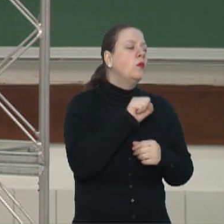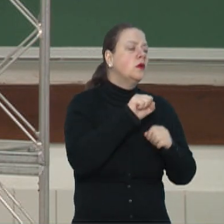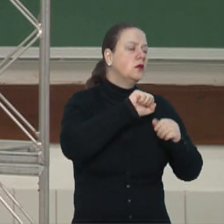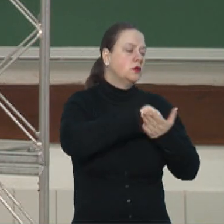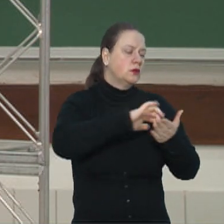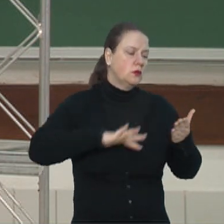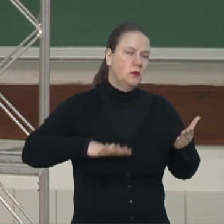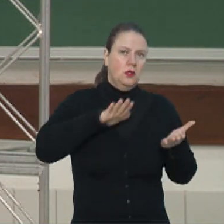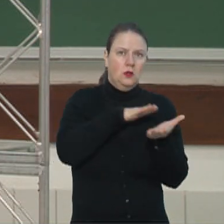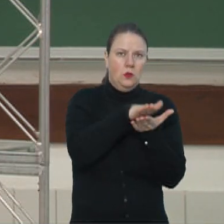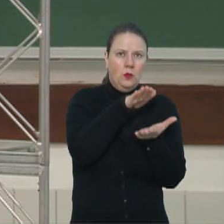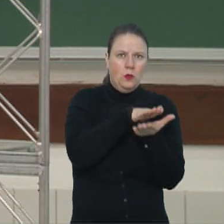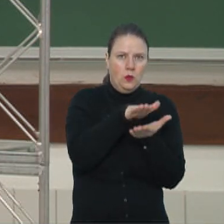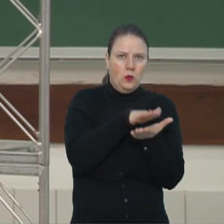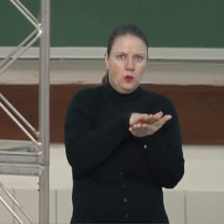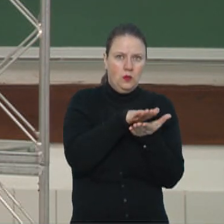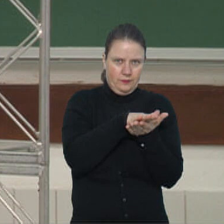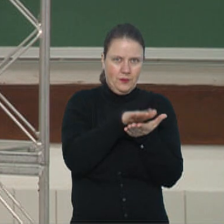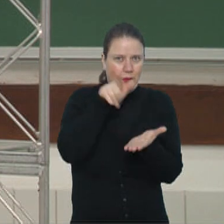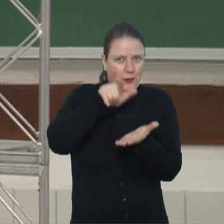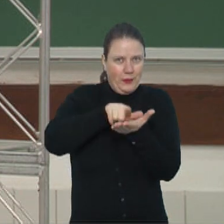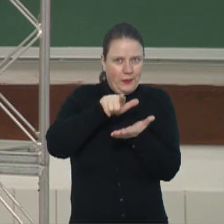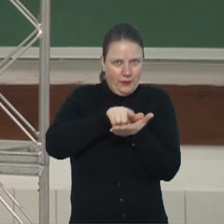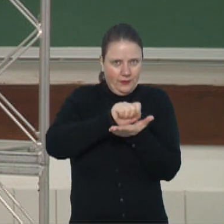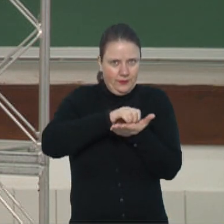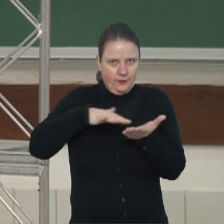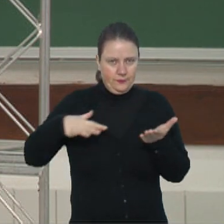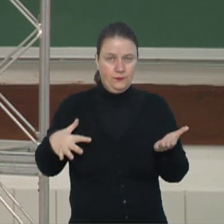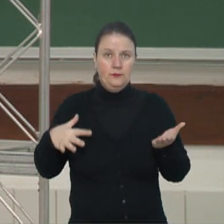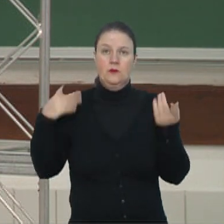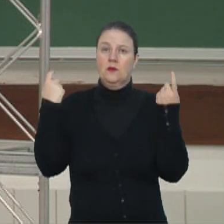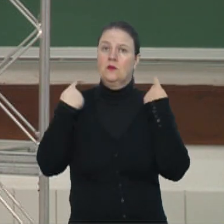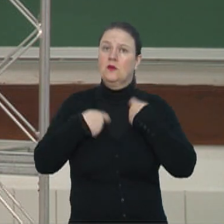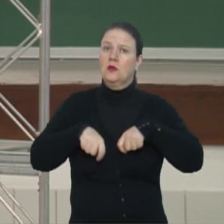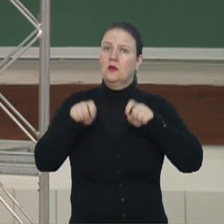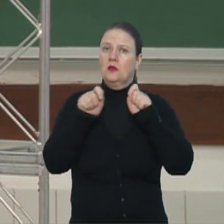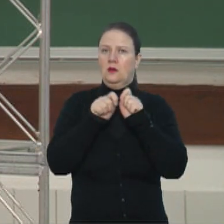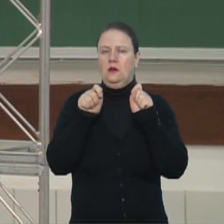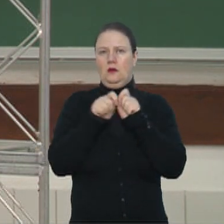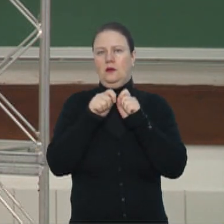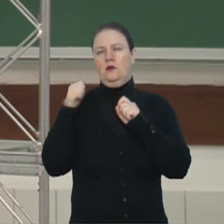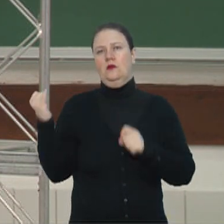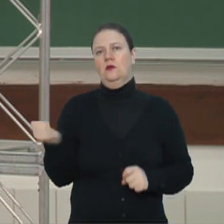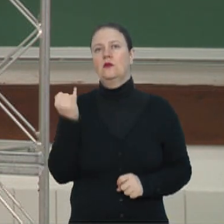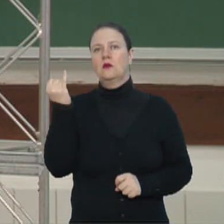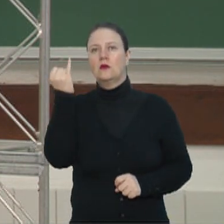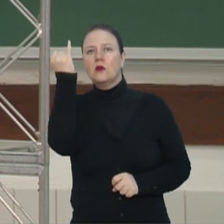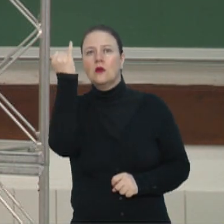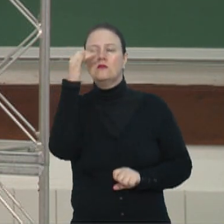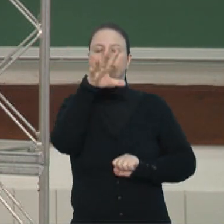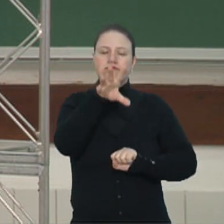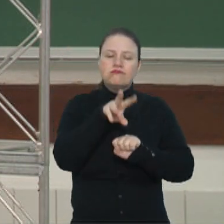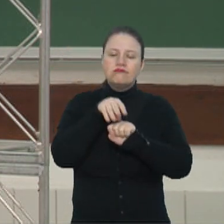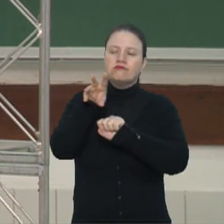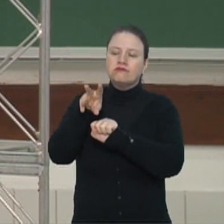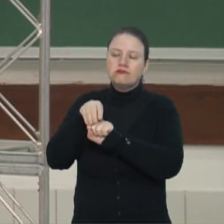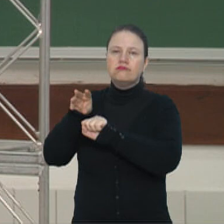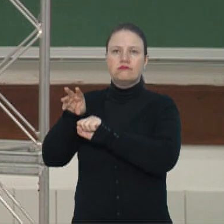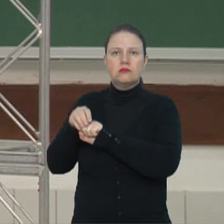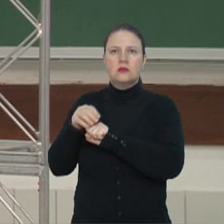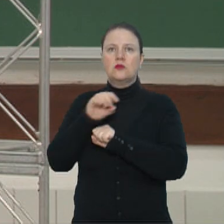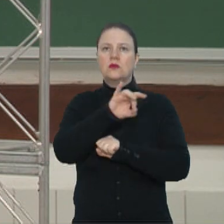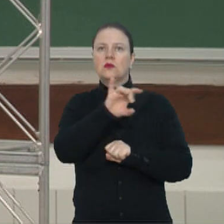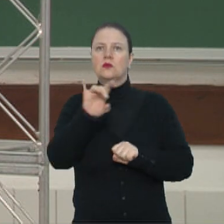na escola. Certo? Não deixem de fazer as atividades. Elas são importantes para o aprendizado de vocês, para